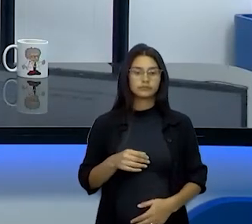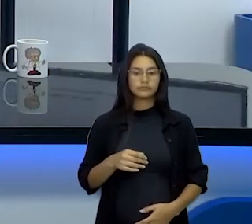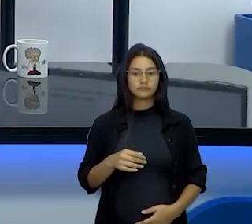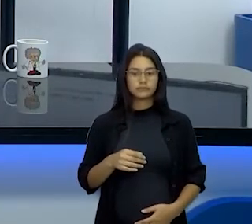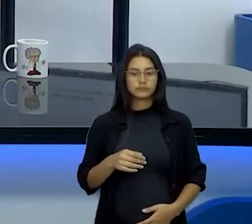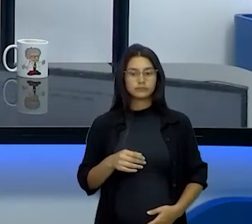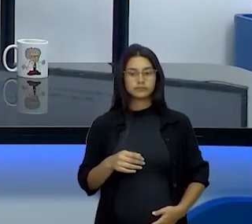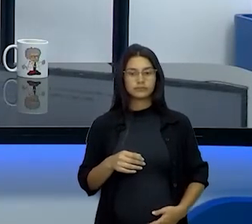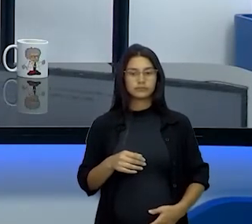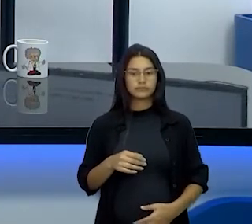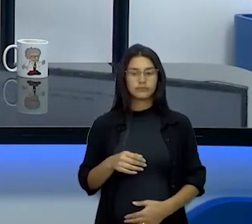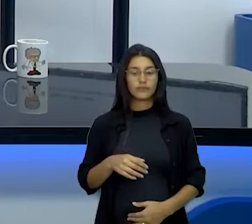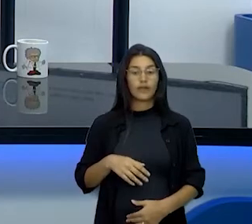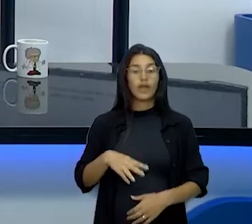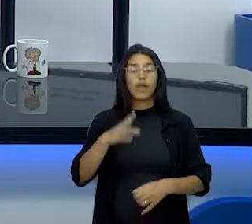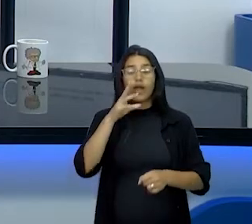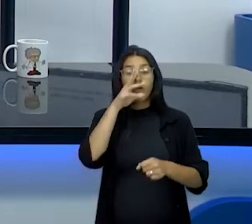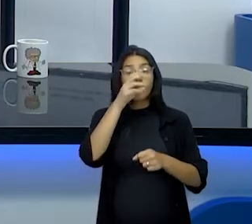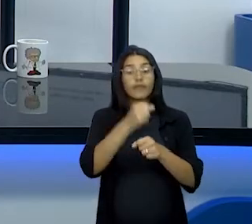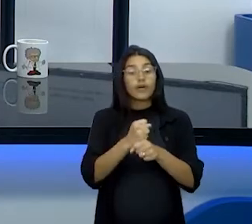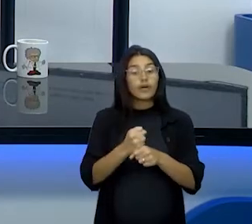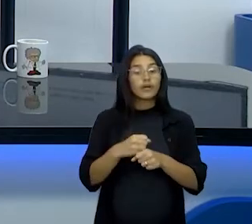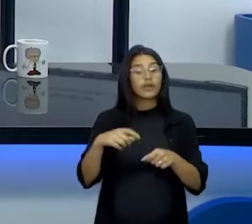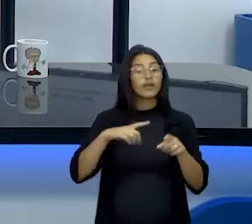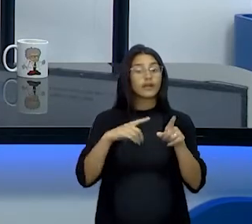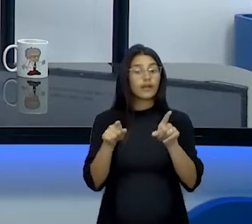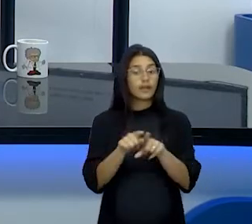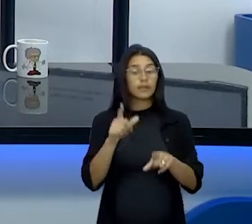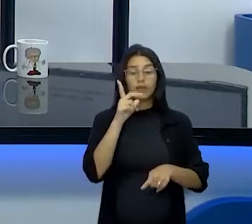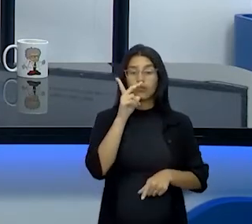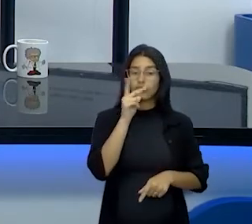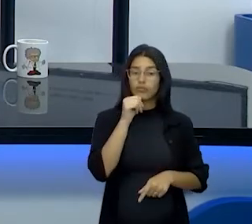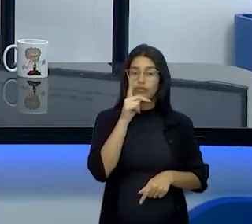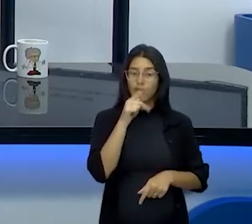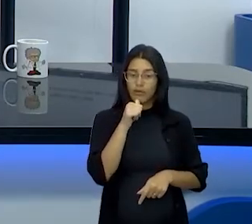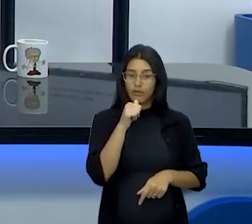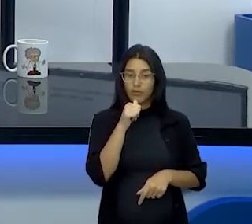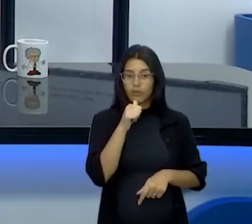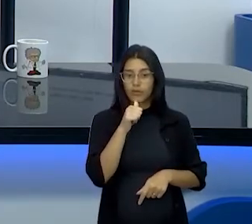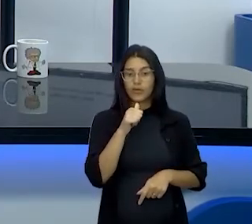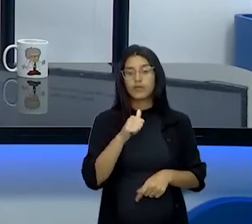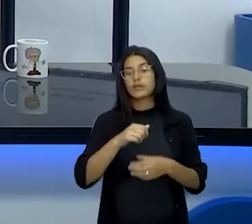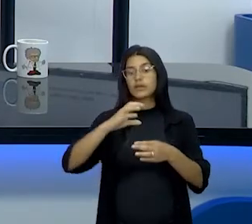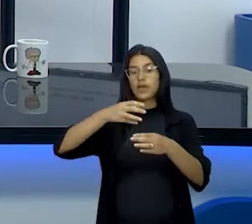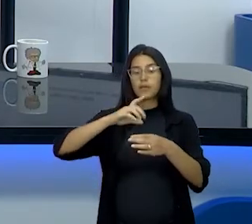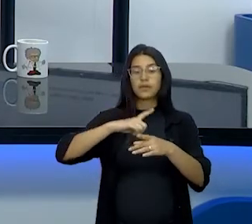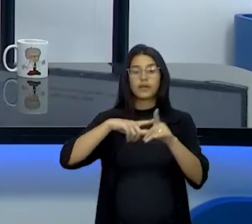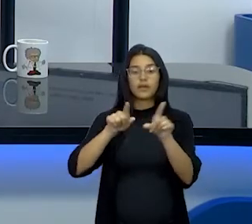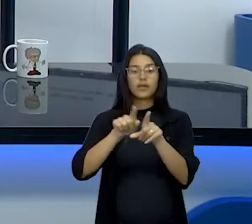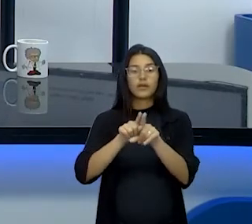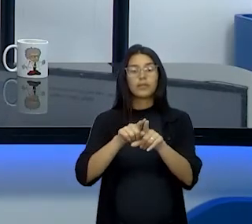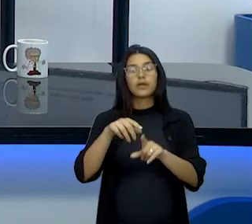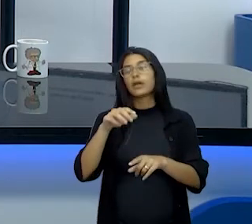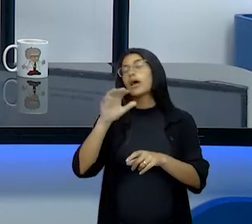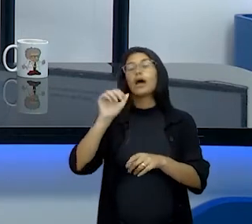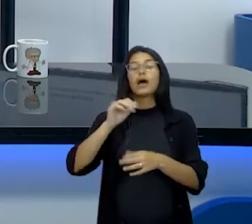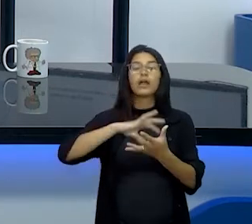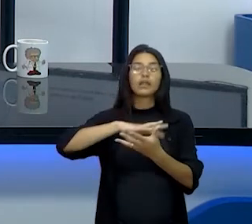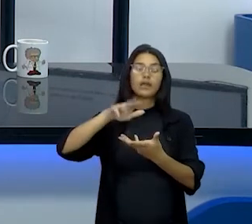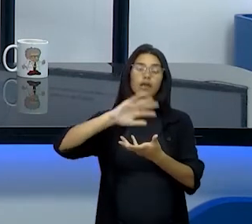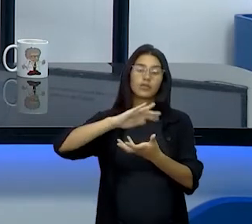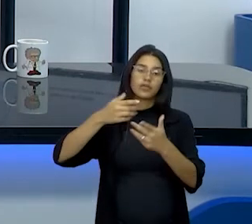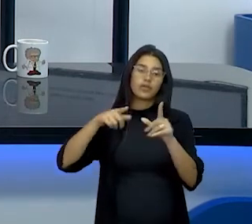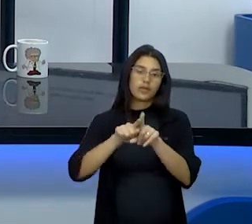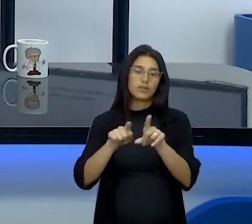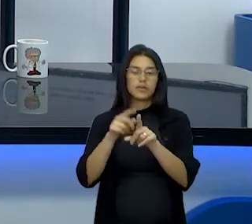Porque além de estar a pressão da coluna de água, quando você abre aqui, tem a pressão atmosférica que empurra mais Atmosférica ainda. empurrando. Aí você